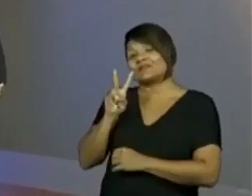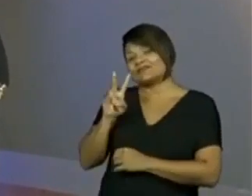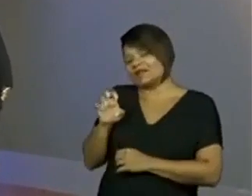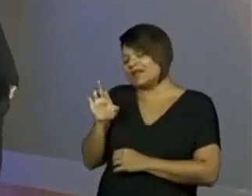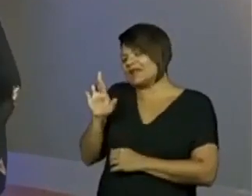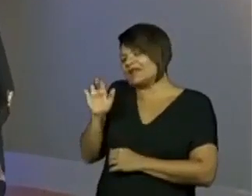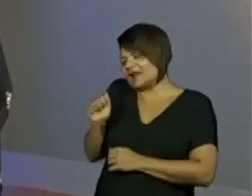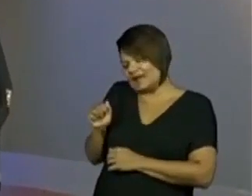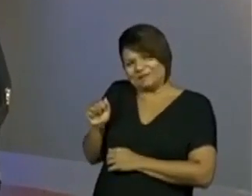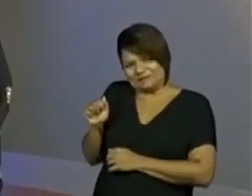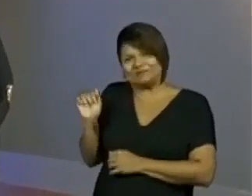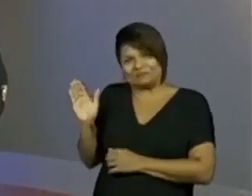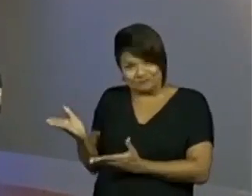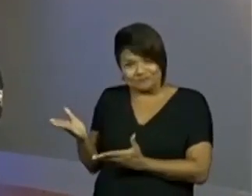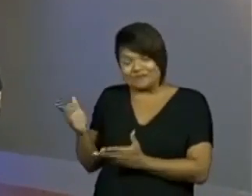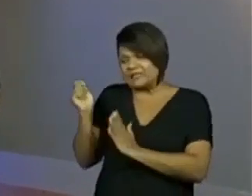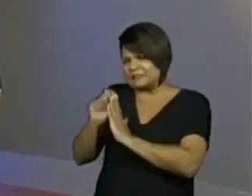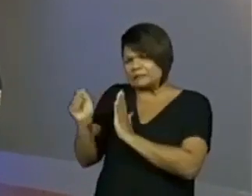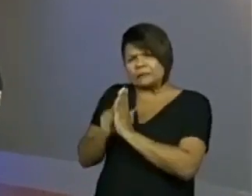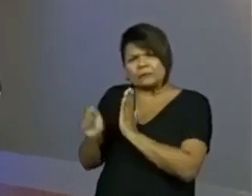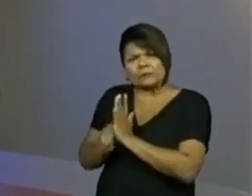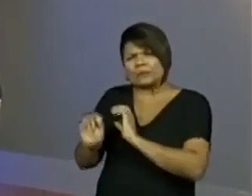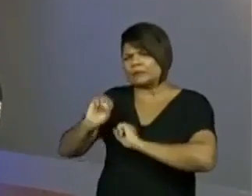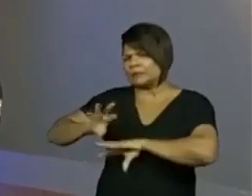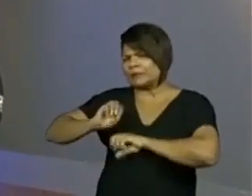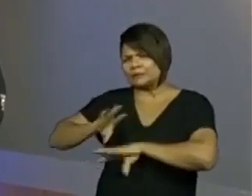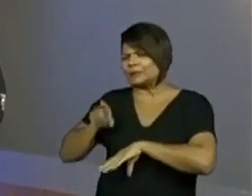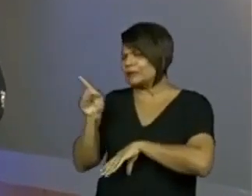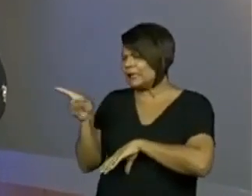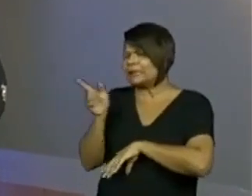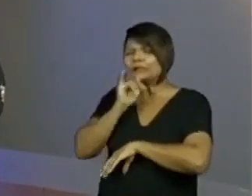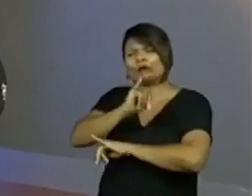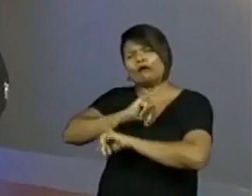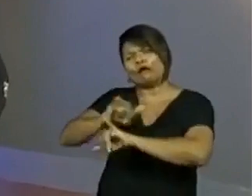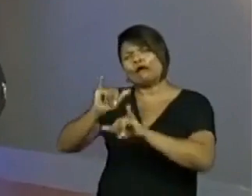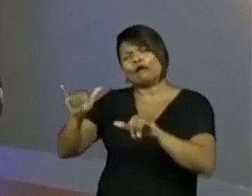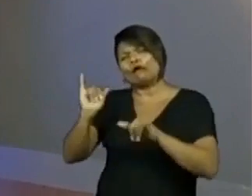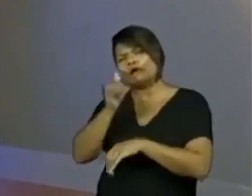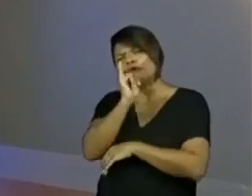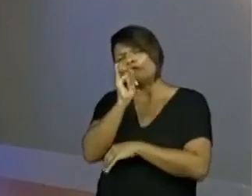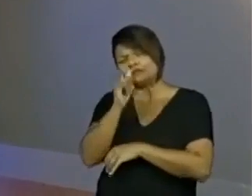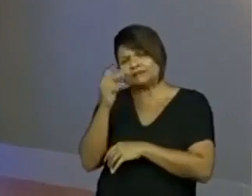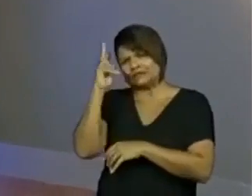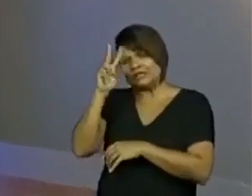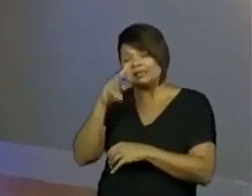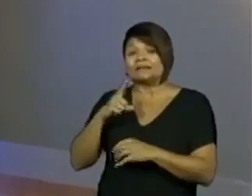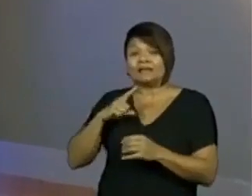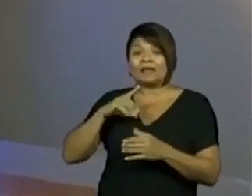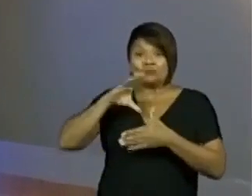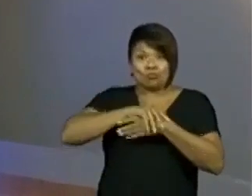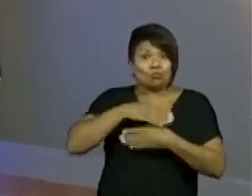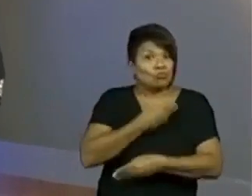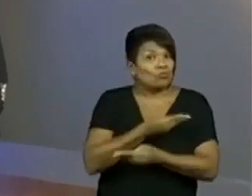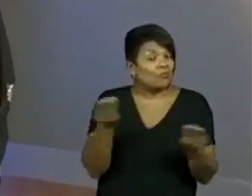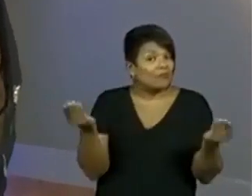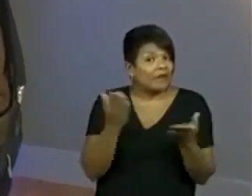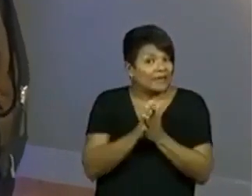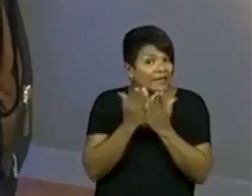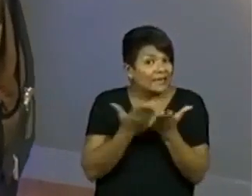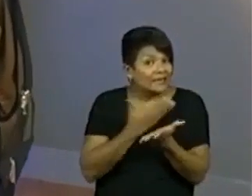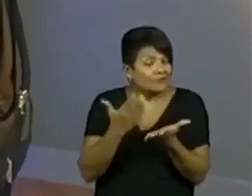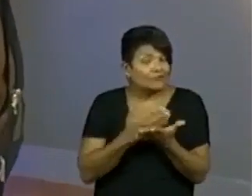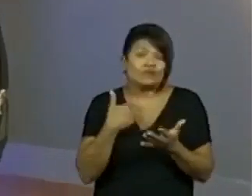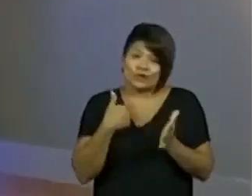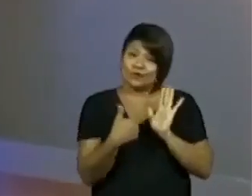é um grande escritor, educador, contador de histórias. Ele tem muitos livros publicados e eu vou mostrar